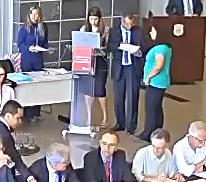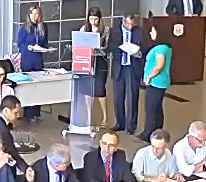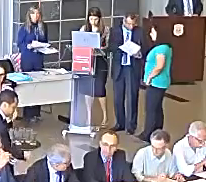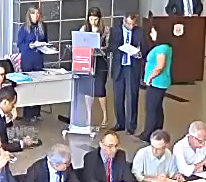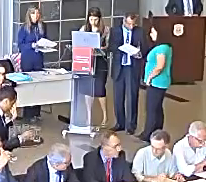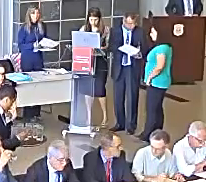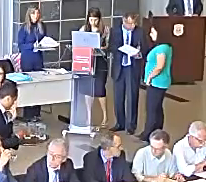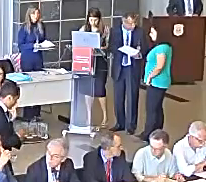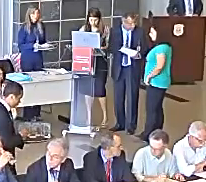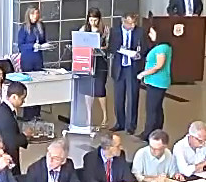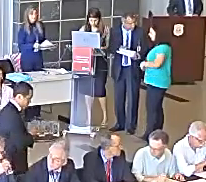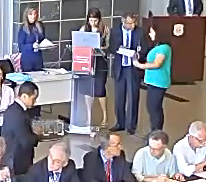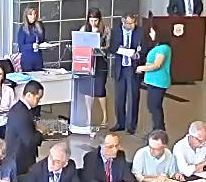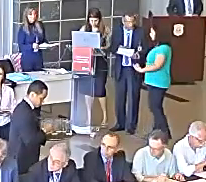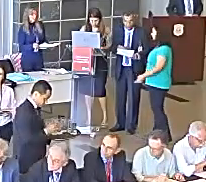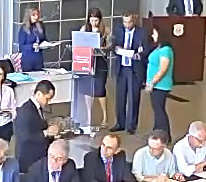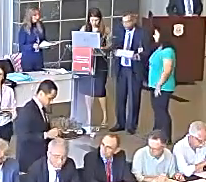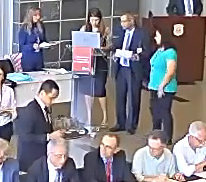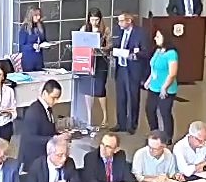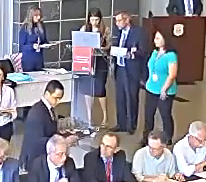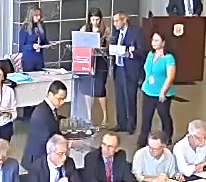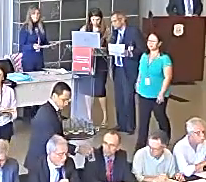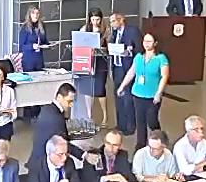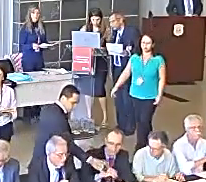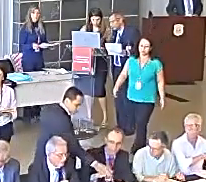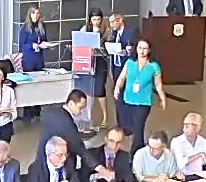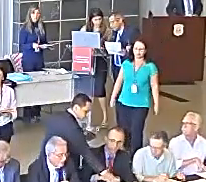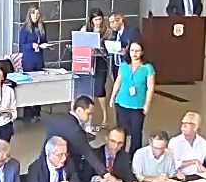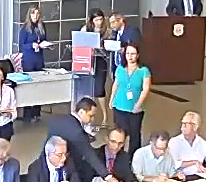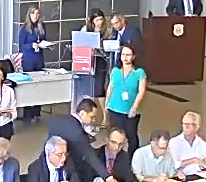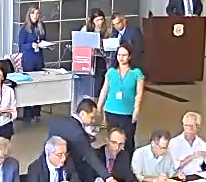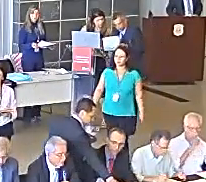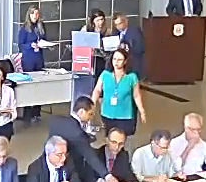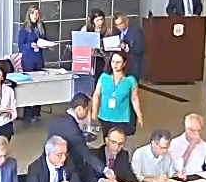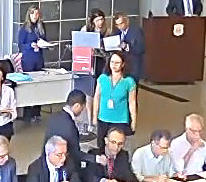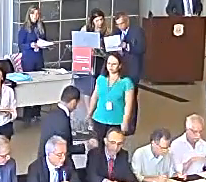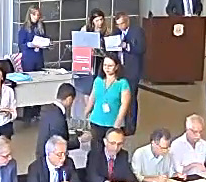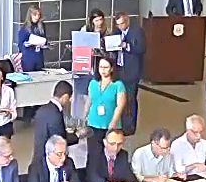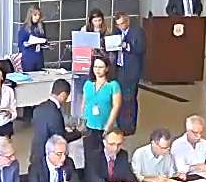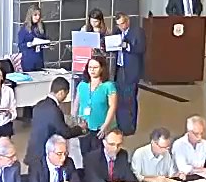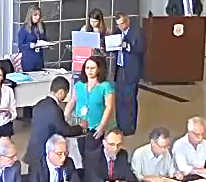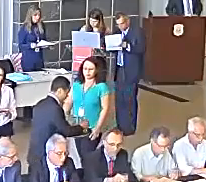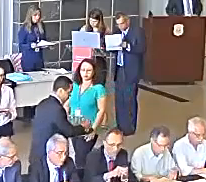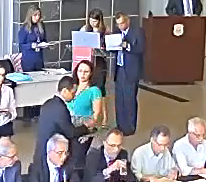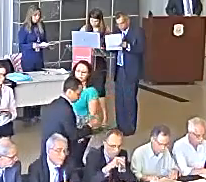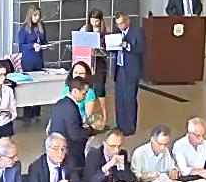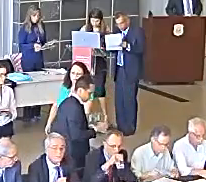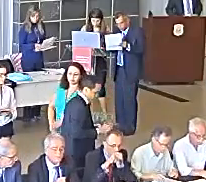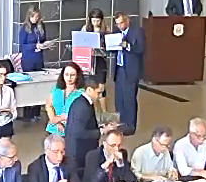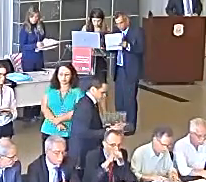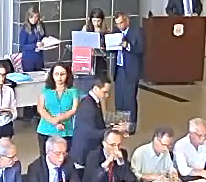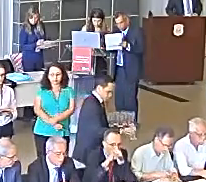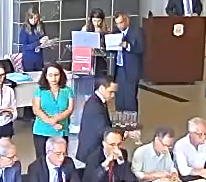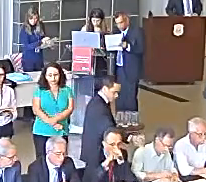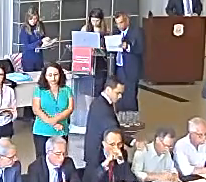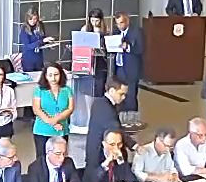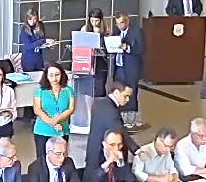ela está tá aí levanta a mão Denise aise é presidente da associação das pessoas com deficiência de